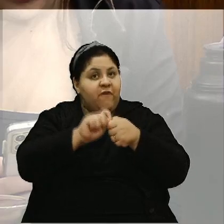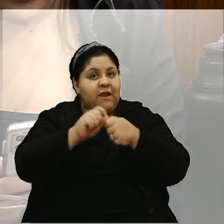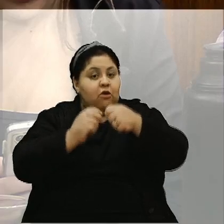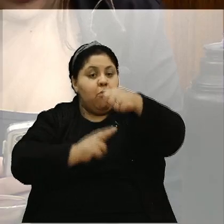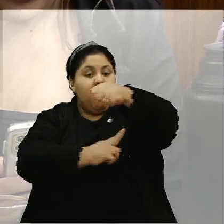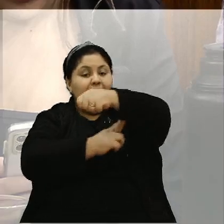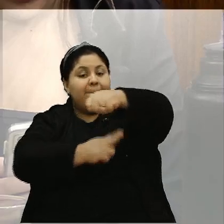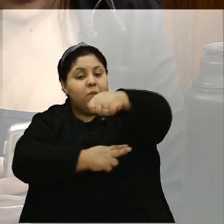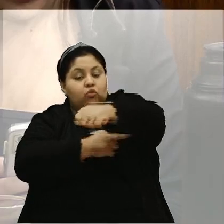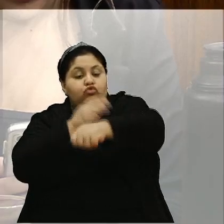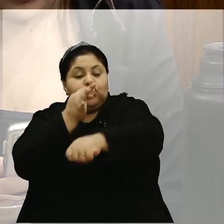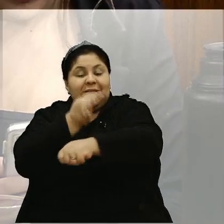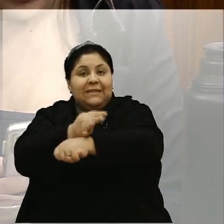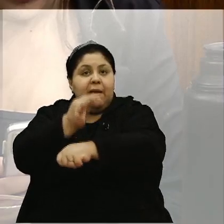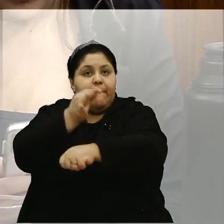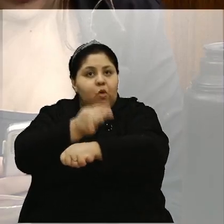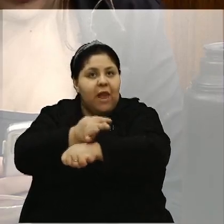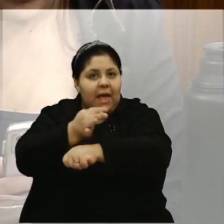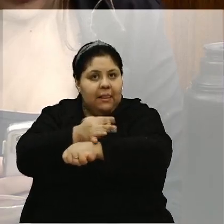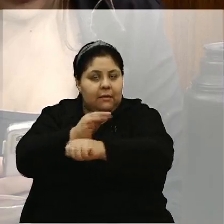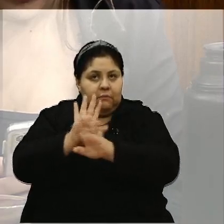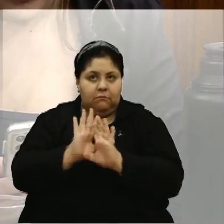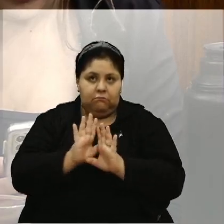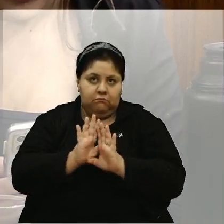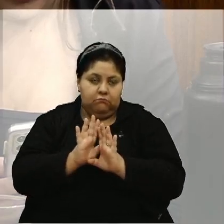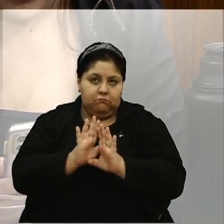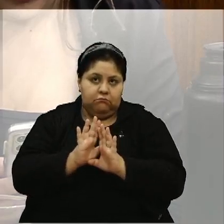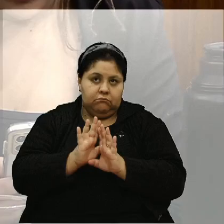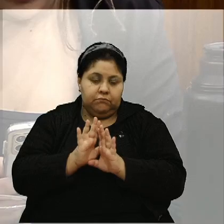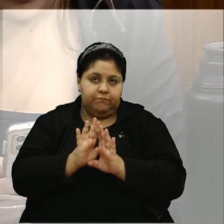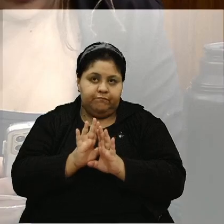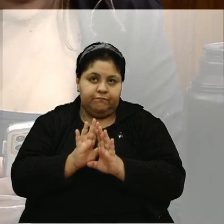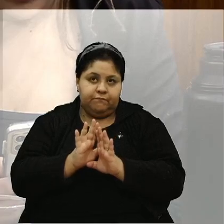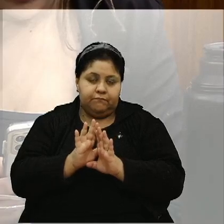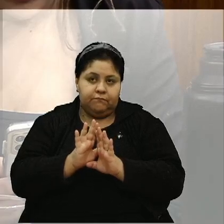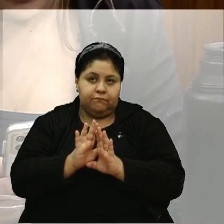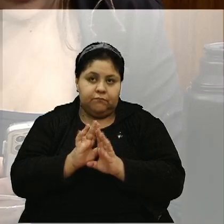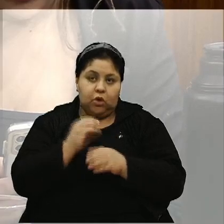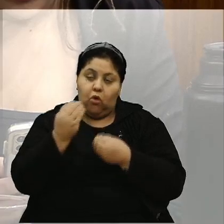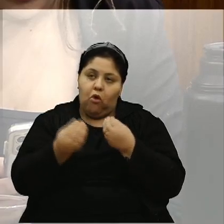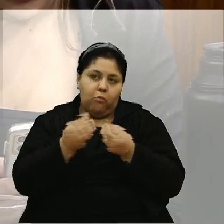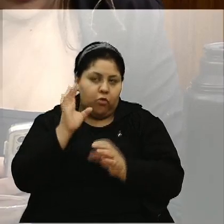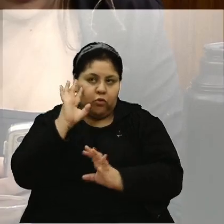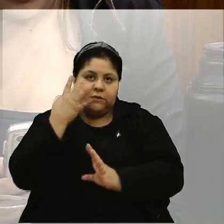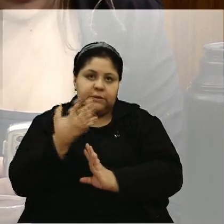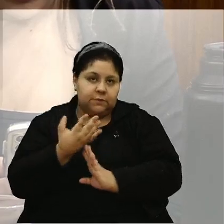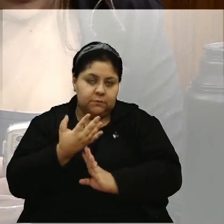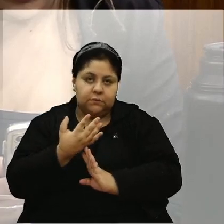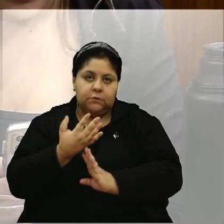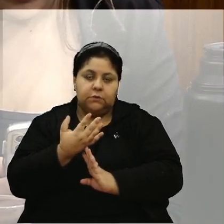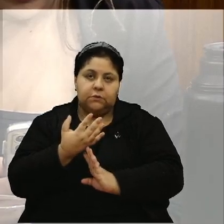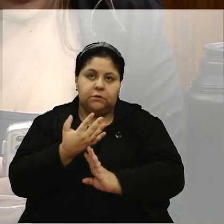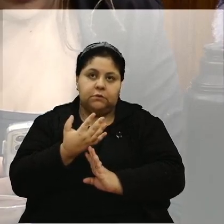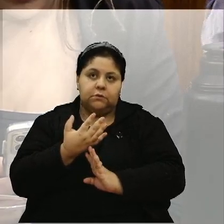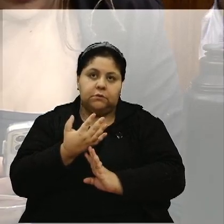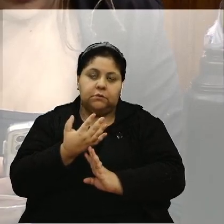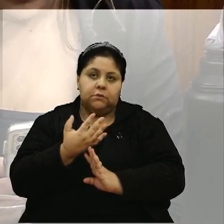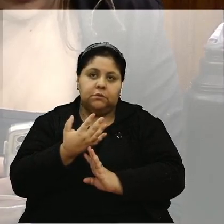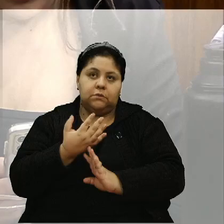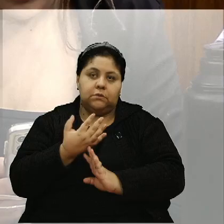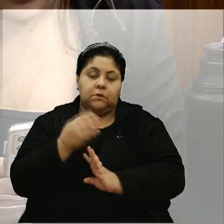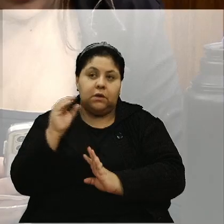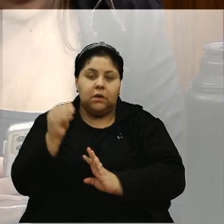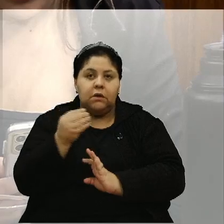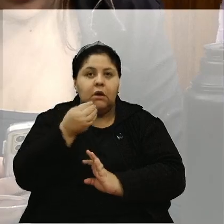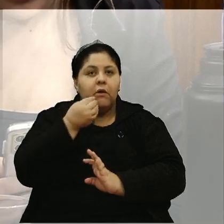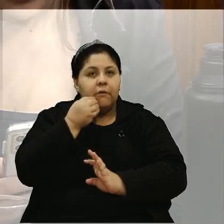provisória, ou seja, né, dentro das possibilidades, e que a possibilidade que se